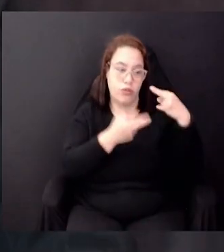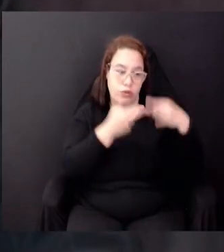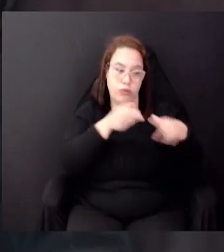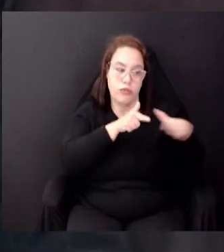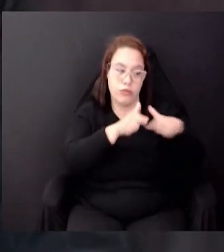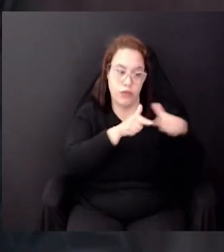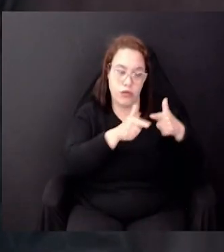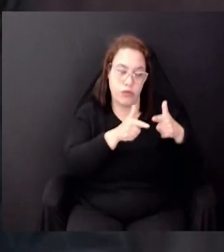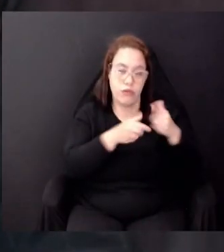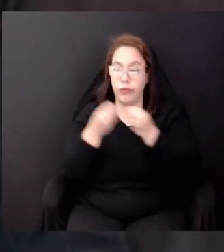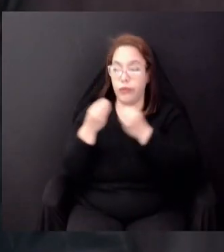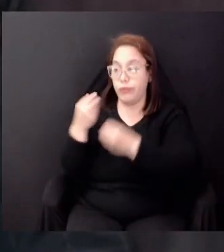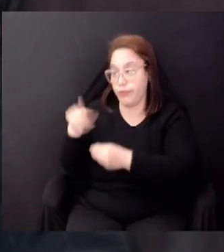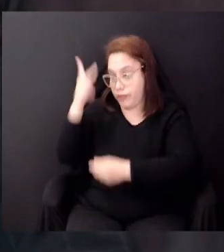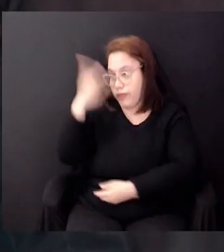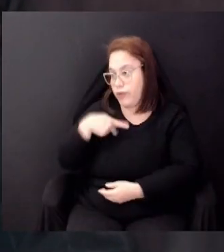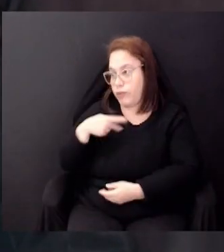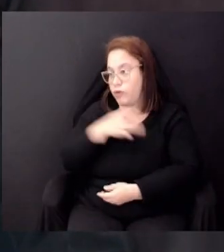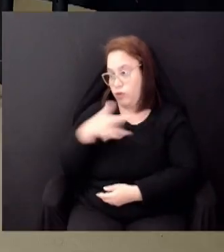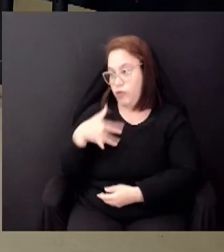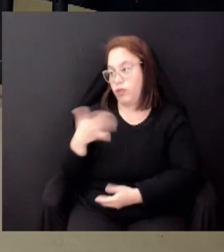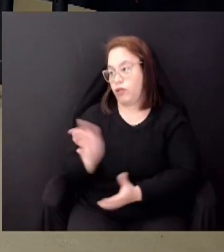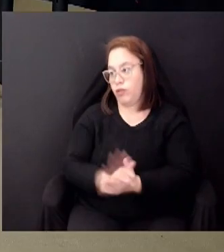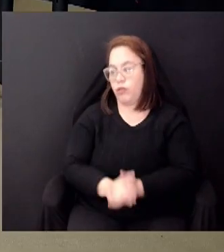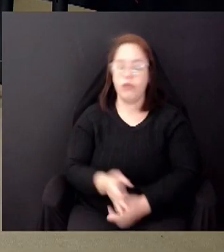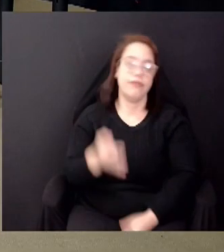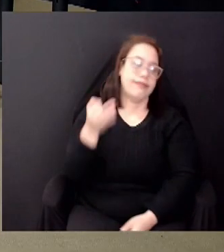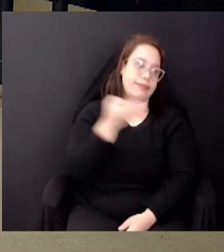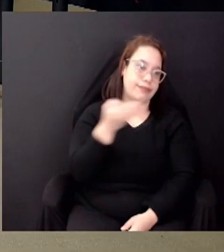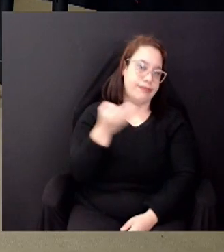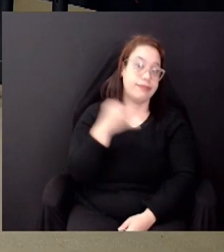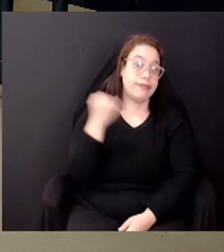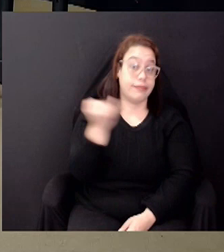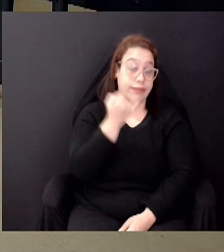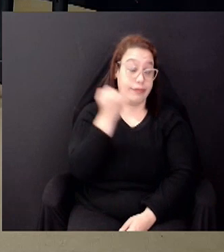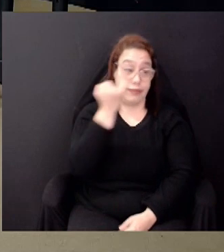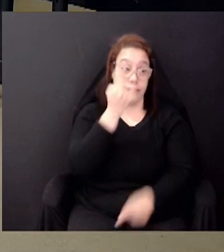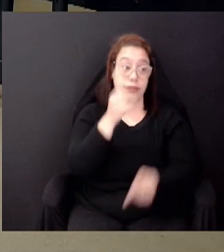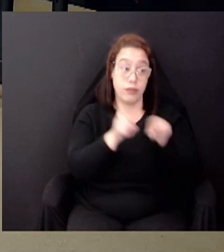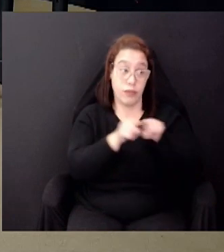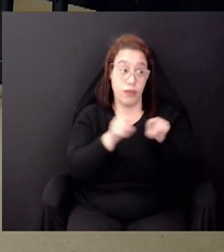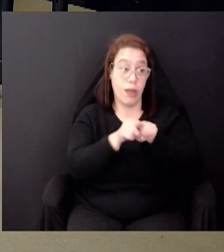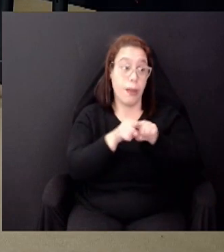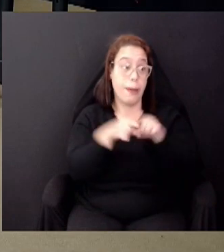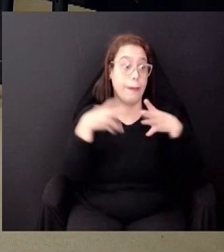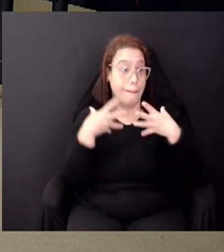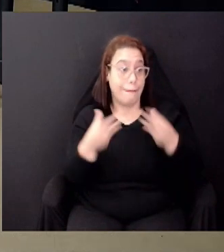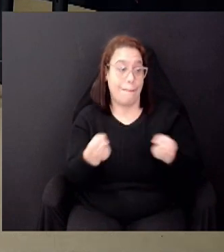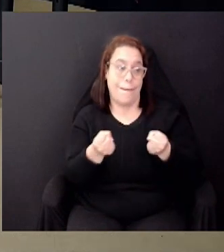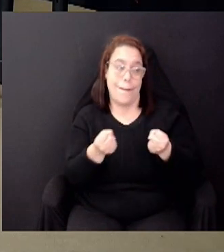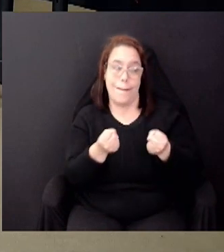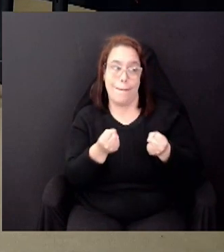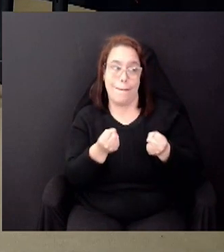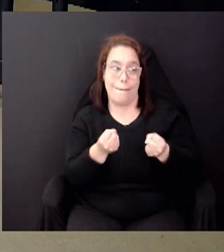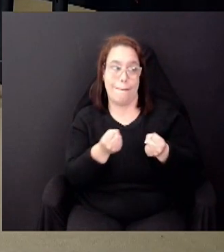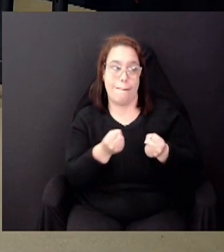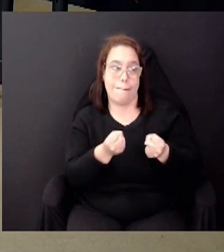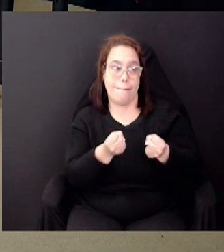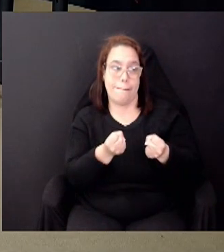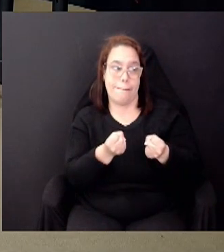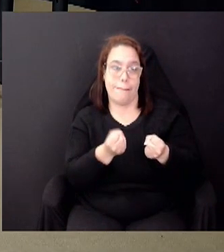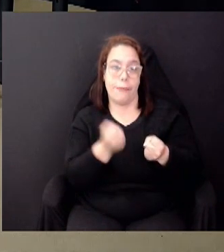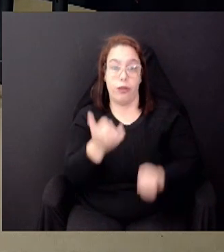para a sua própria saúde. Perfeito. E é importante também, se você for aderir a esse